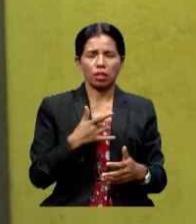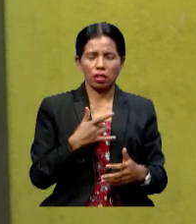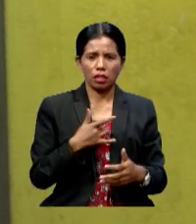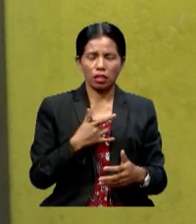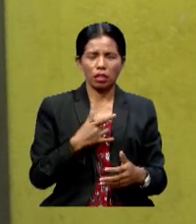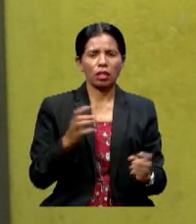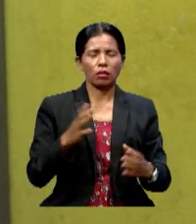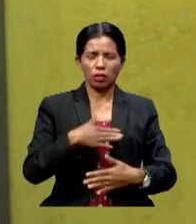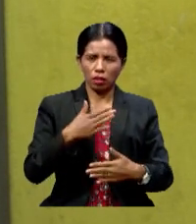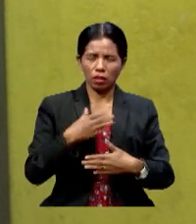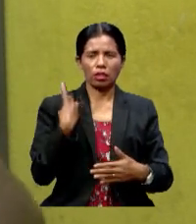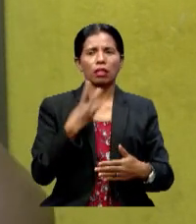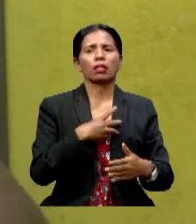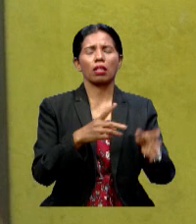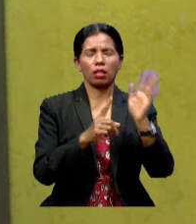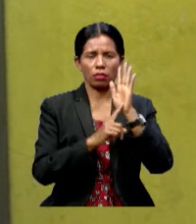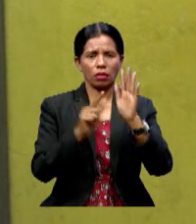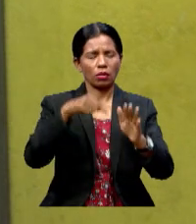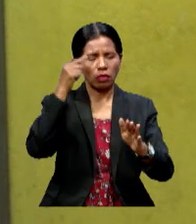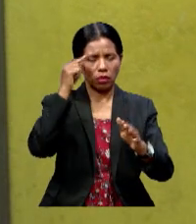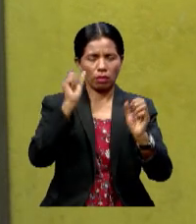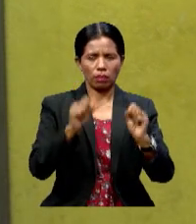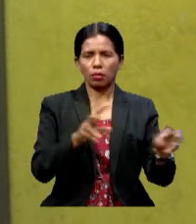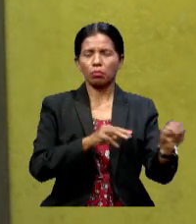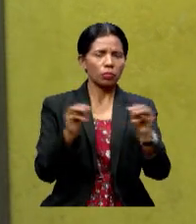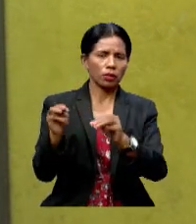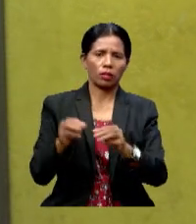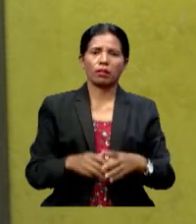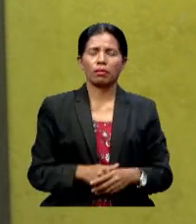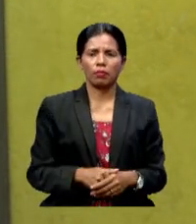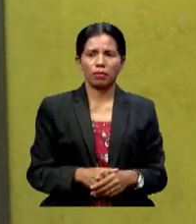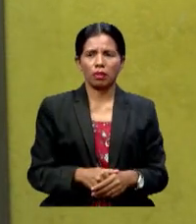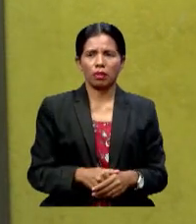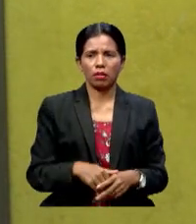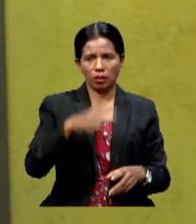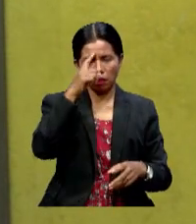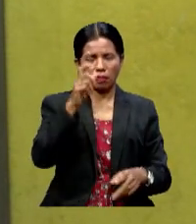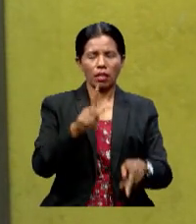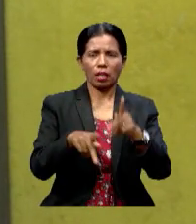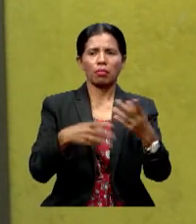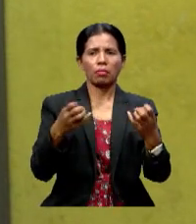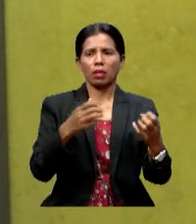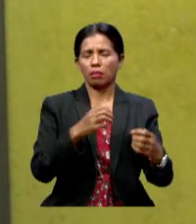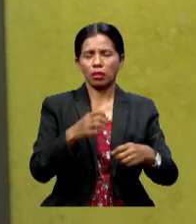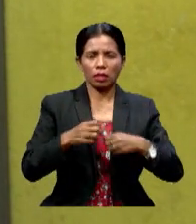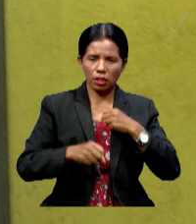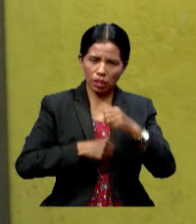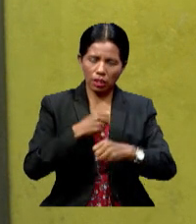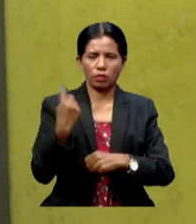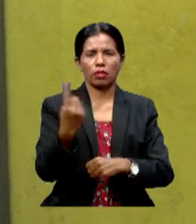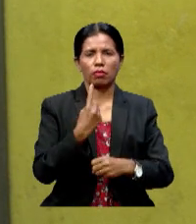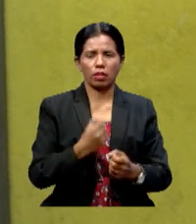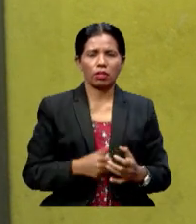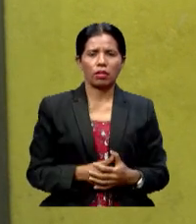la mente ito ita hato para ita ne gobarro que la mejora te buat ser así. Tamar hauli comunidad barak maseteros.